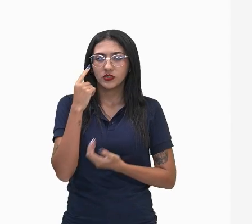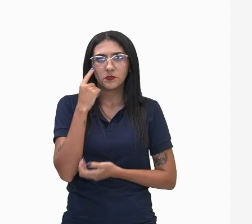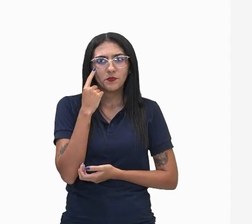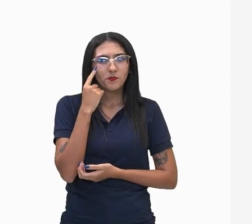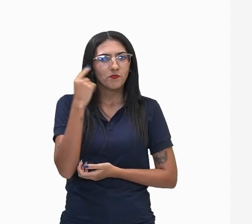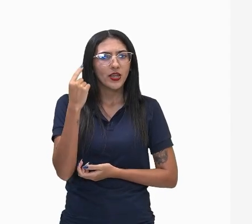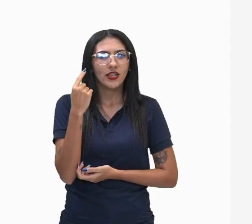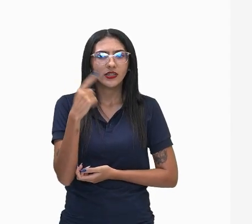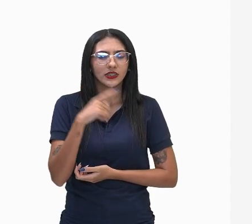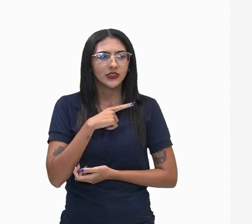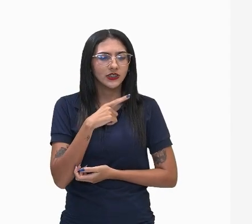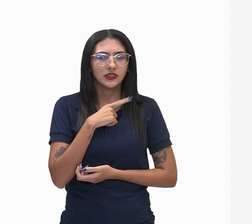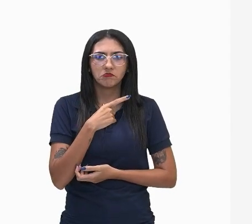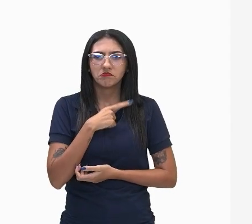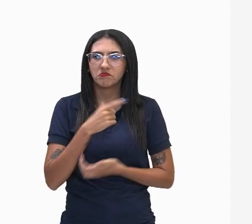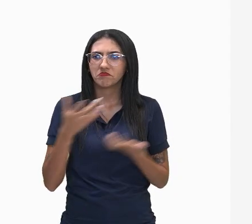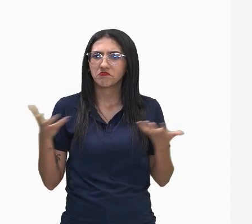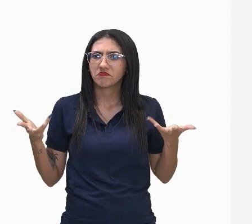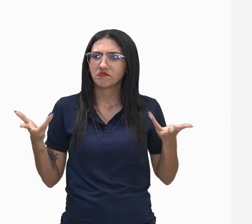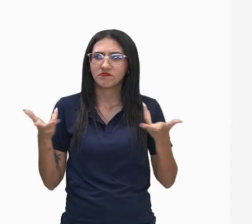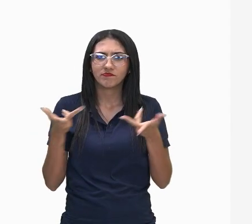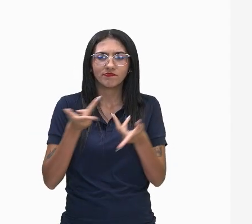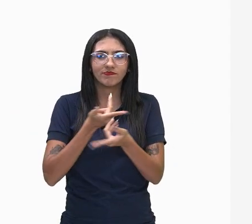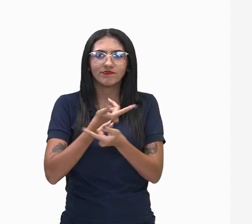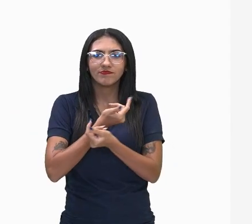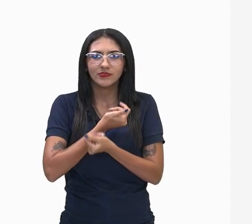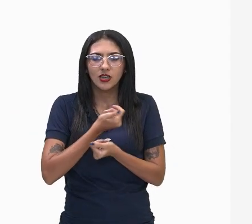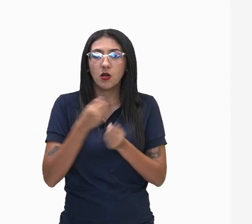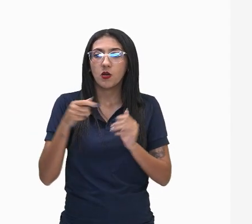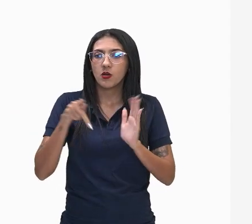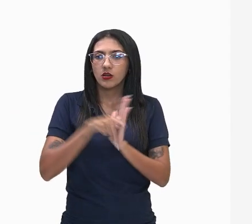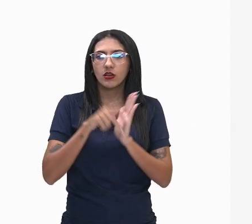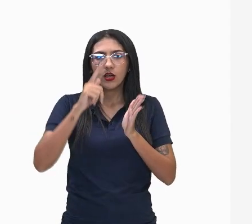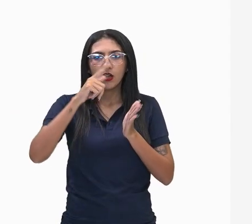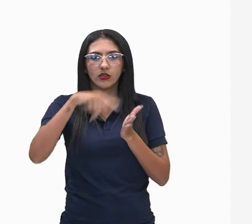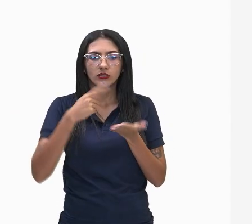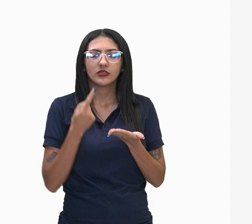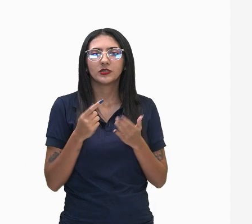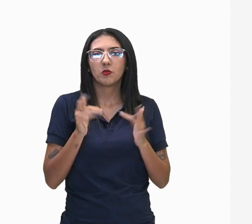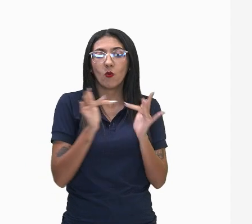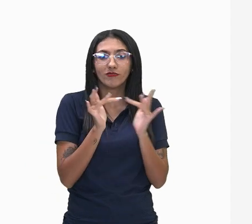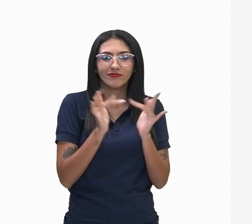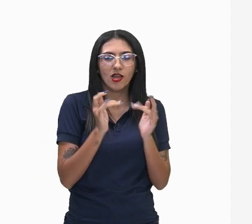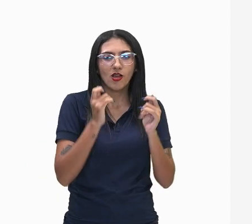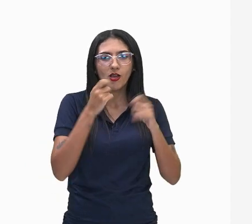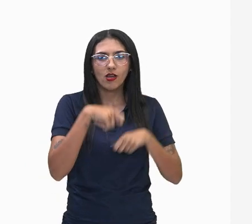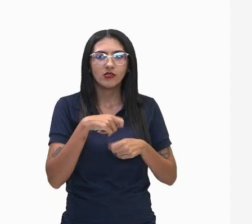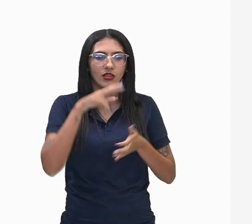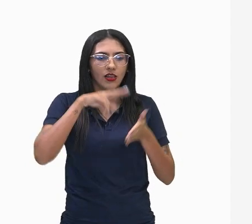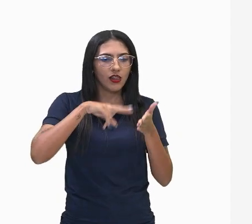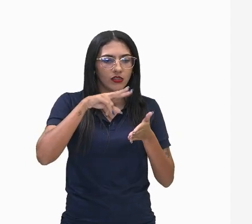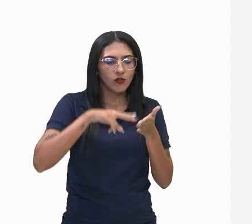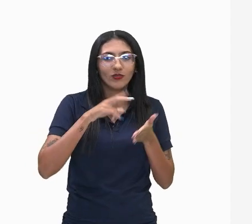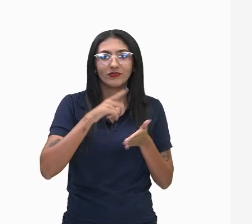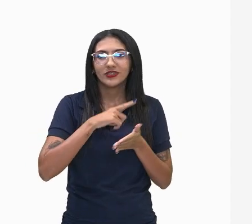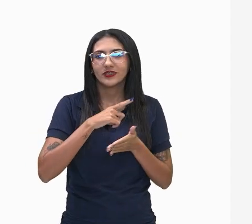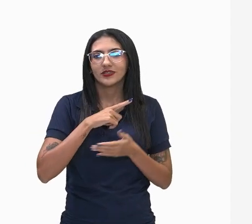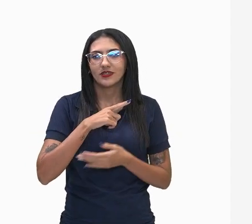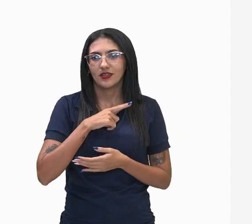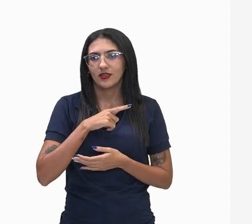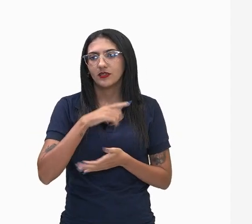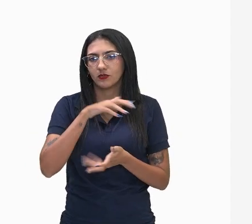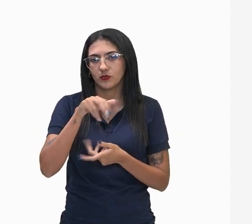a riqueza de fontes materiais que existem no mundo